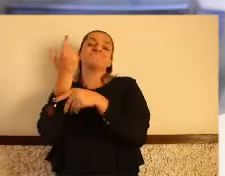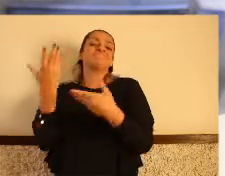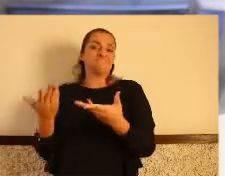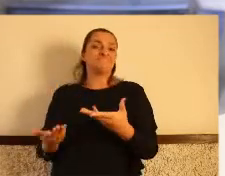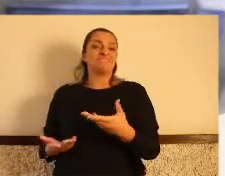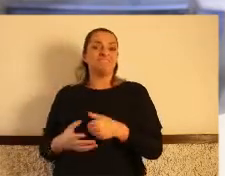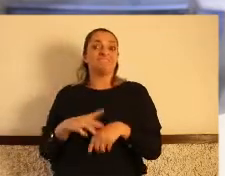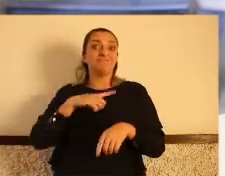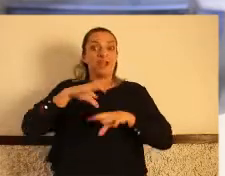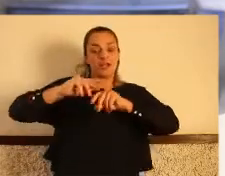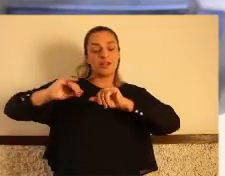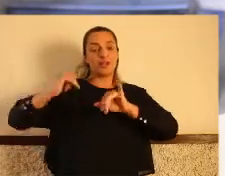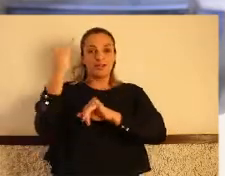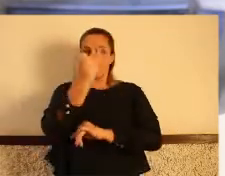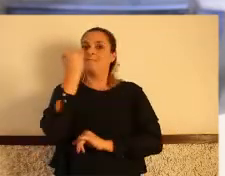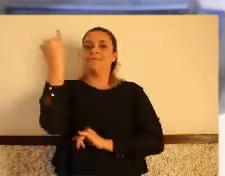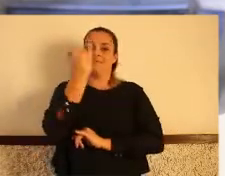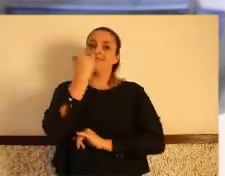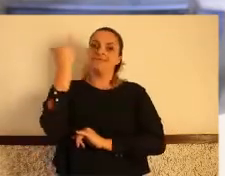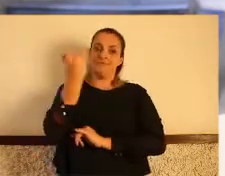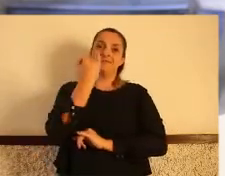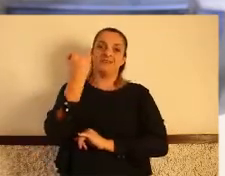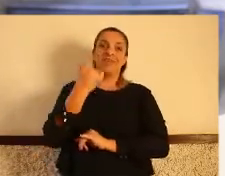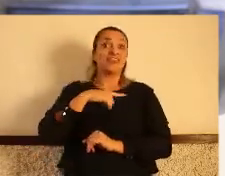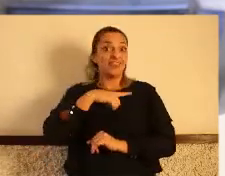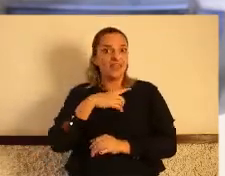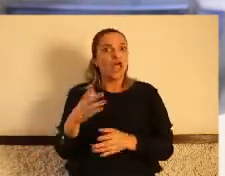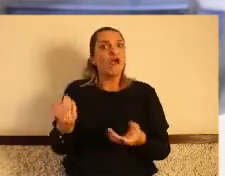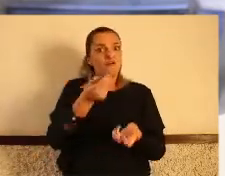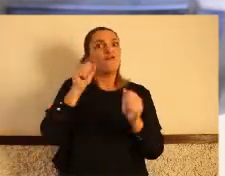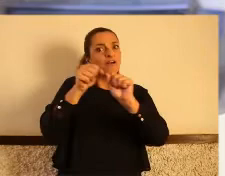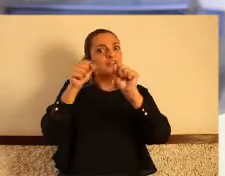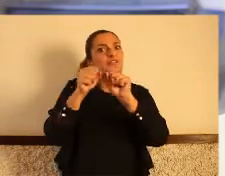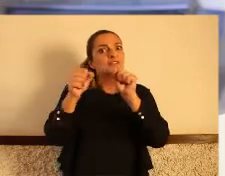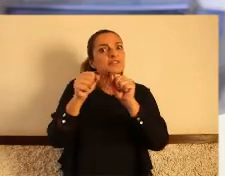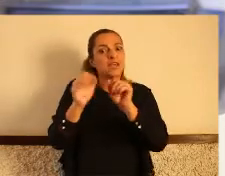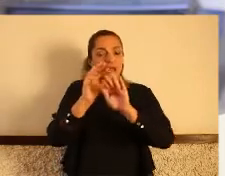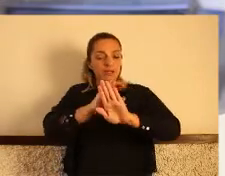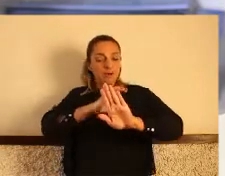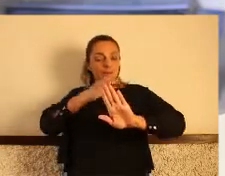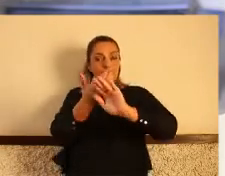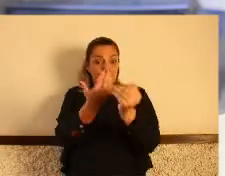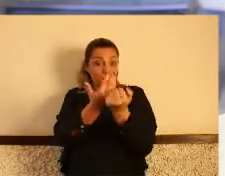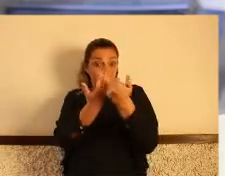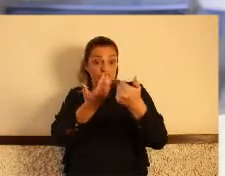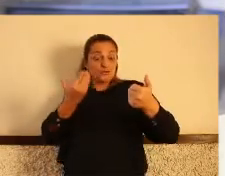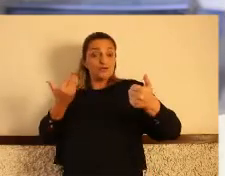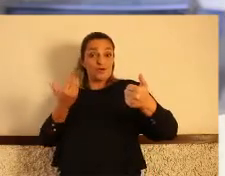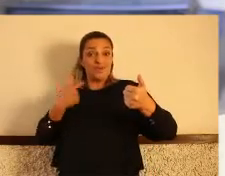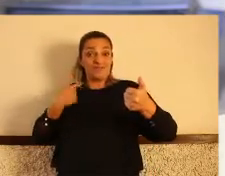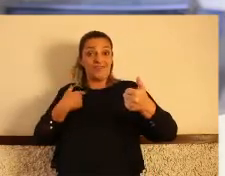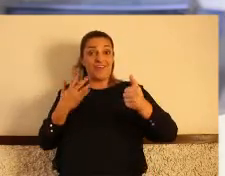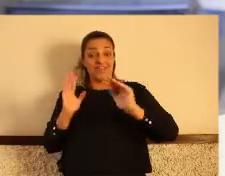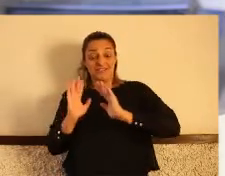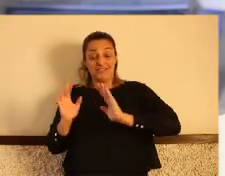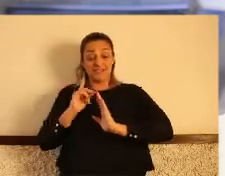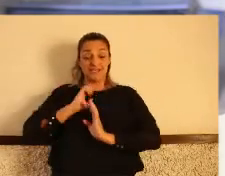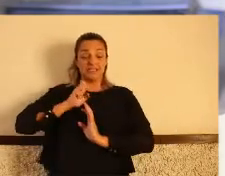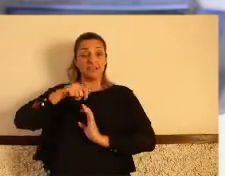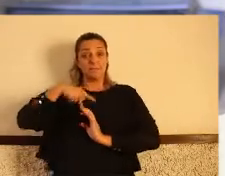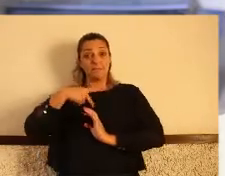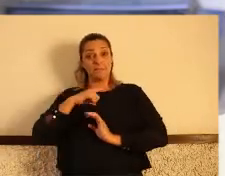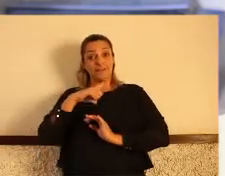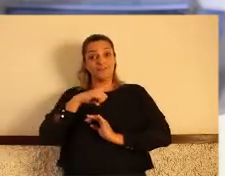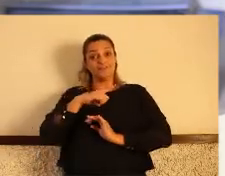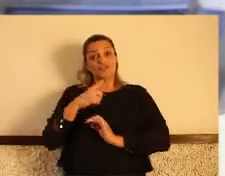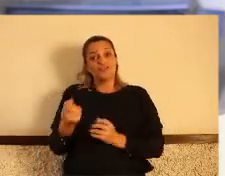característica espartana importante, a questão da autossuficiência, do seu isolamento em relação às demais cidades-estado.